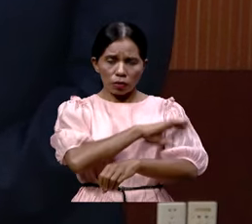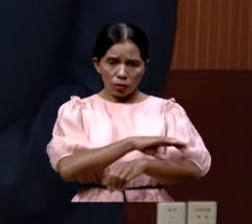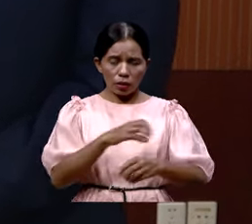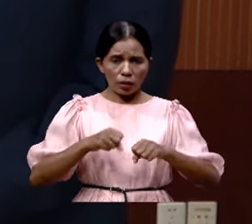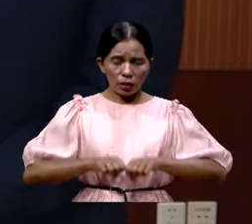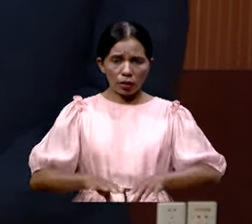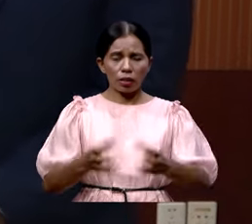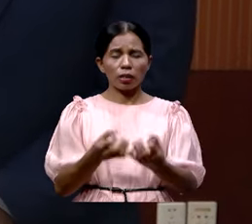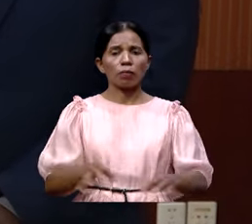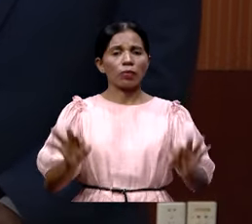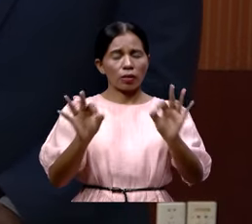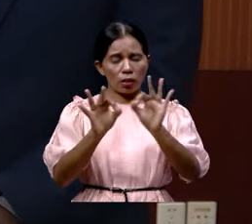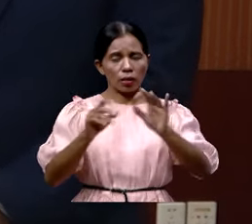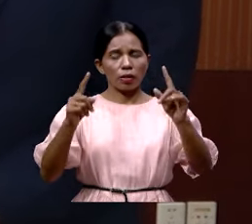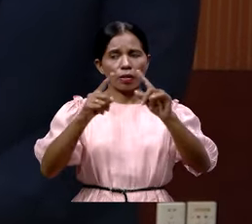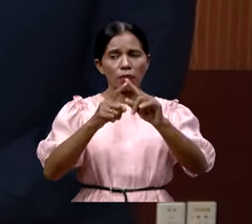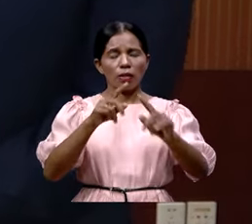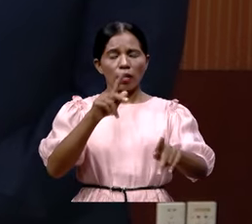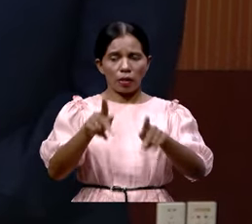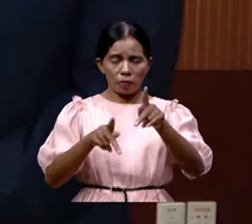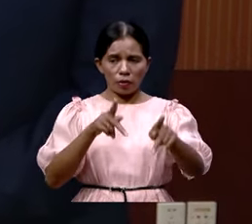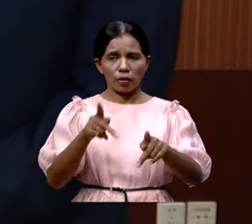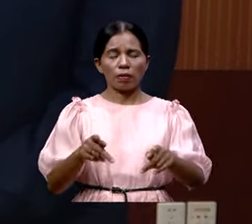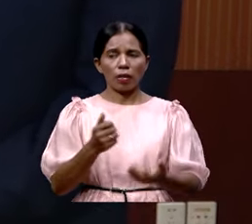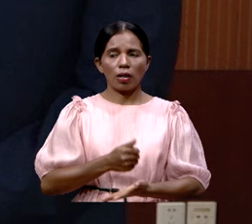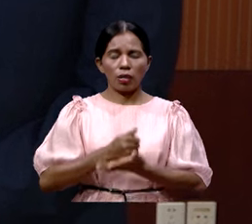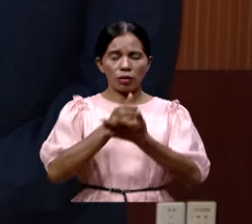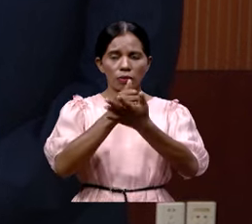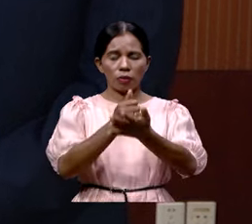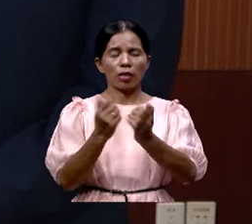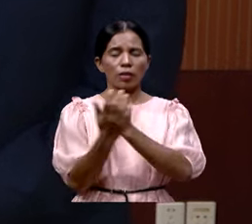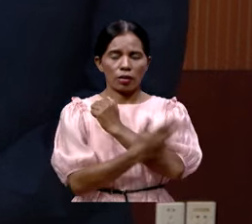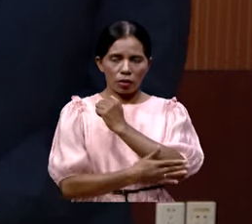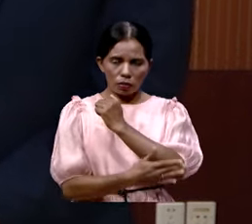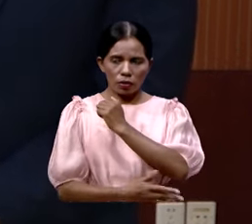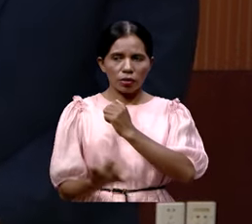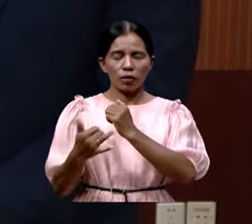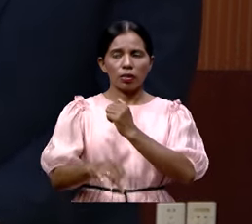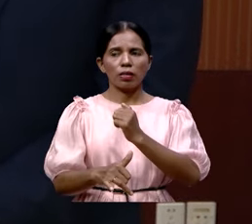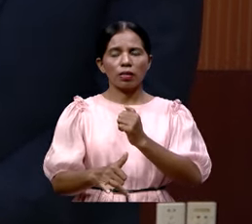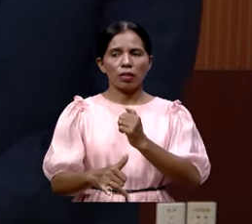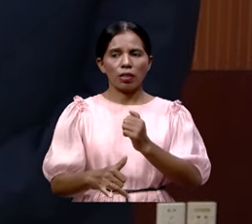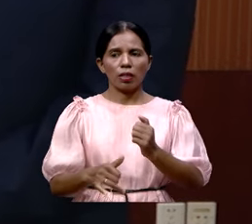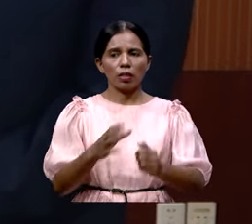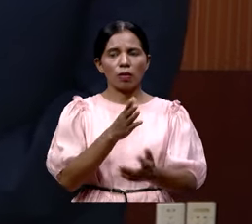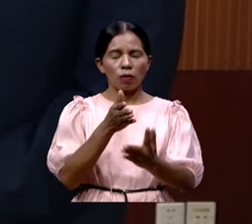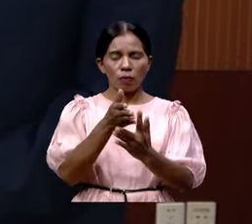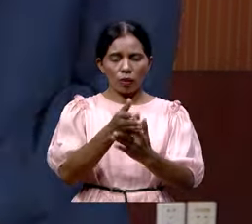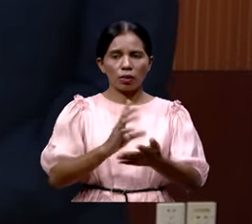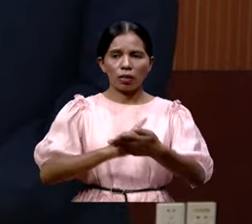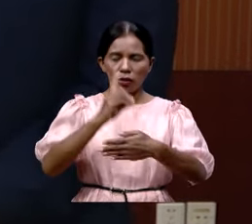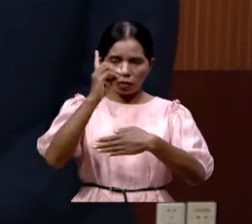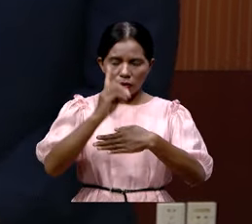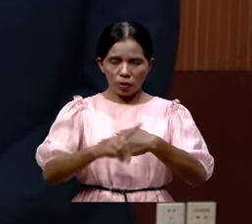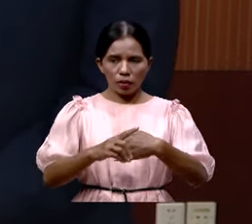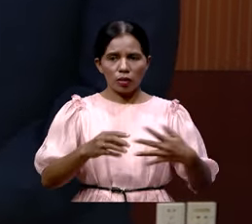importante que Raina Vemaka evoluído Liona, pela ajuda Raina Vemaka, sei maka foi maka ho desenvolve